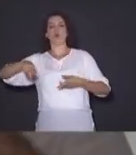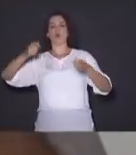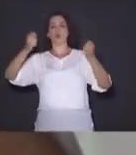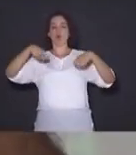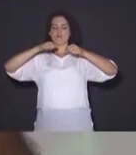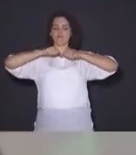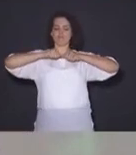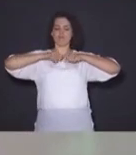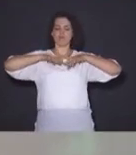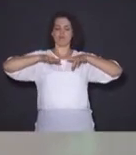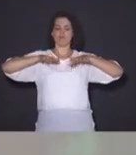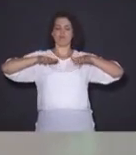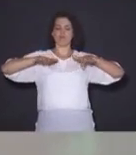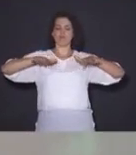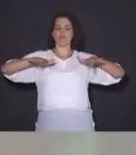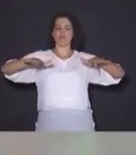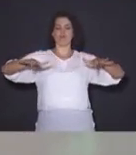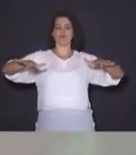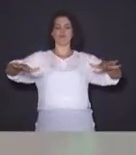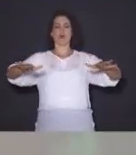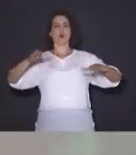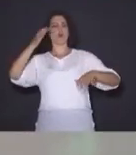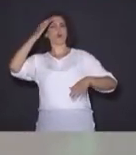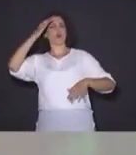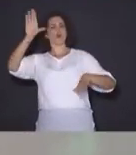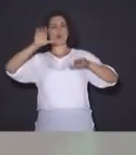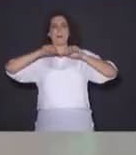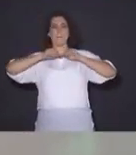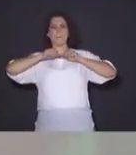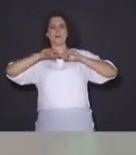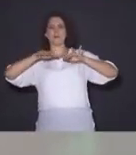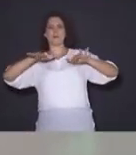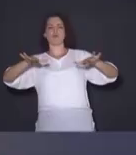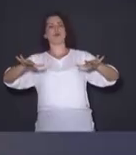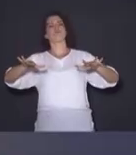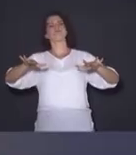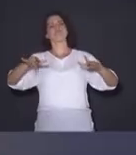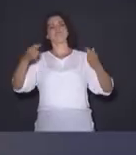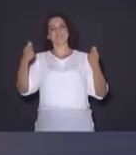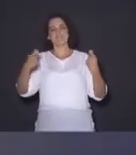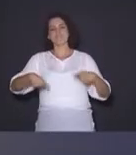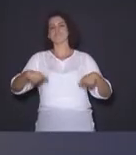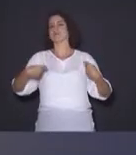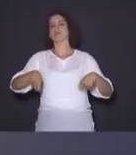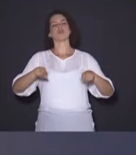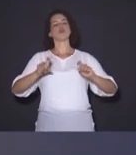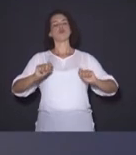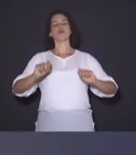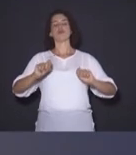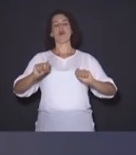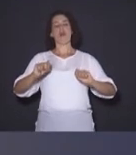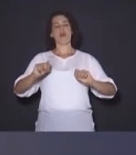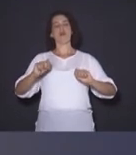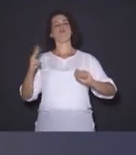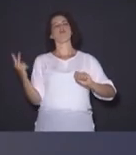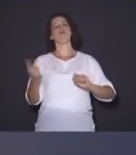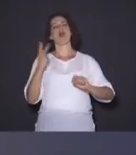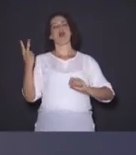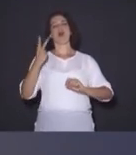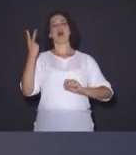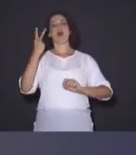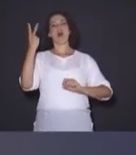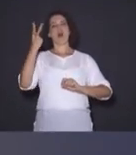cultura que prolik culturas que proliferam e que precisam ser fortemente valorizadas